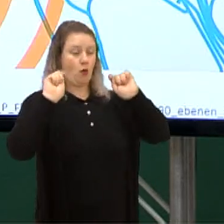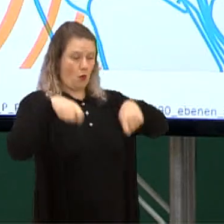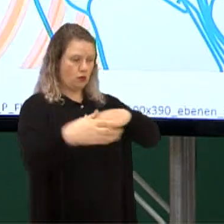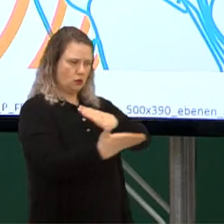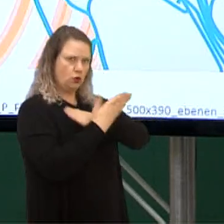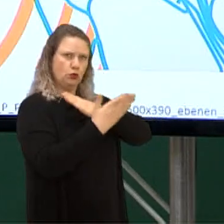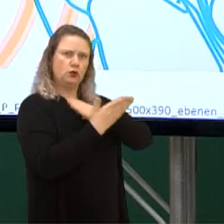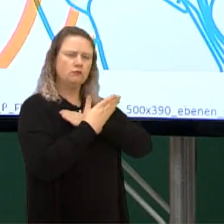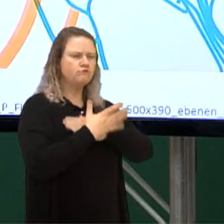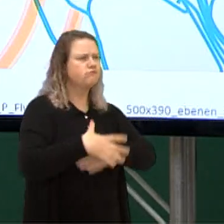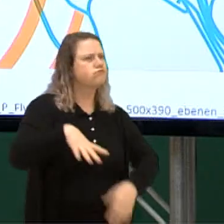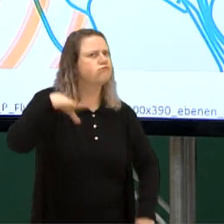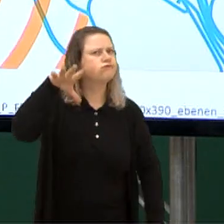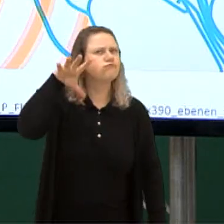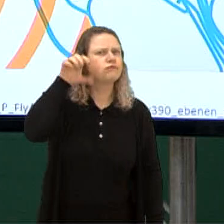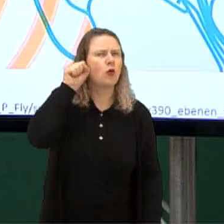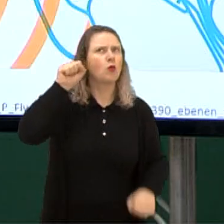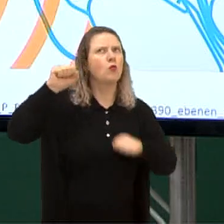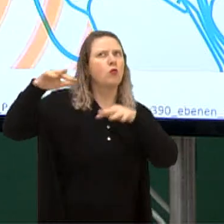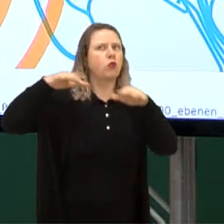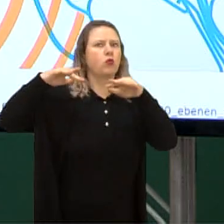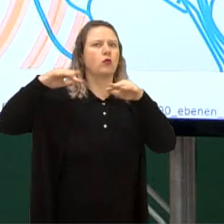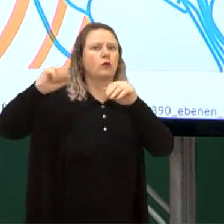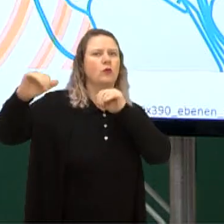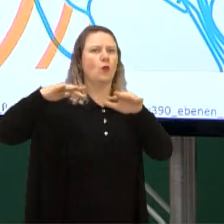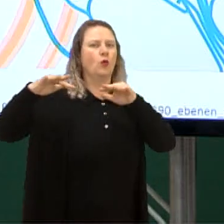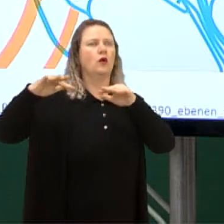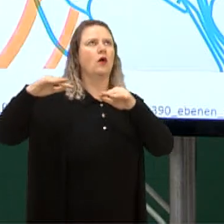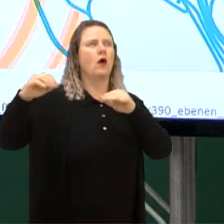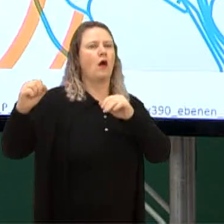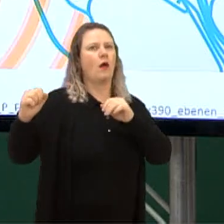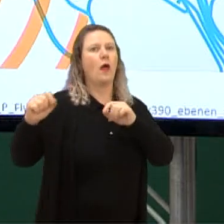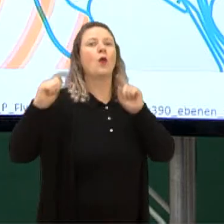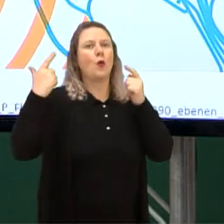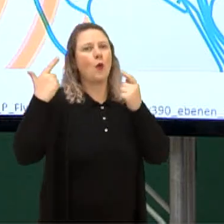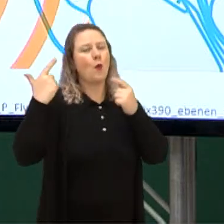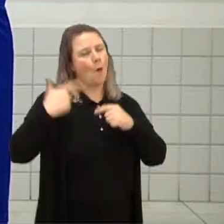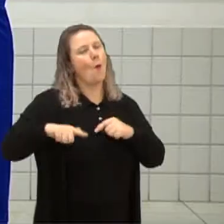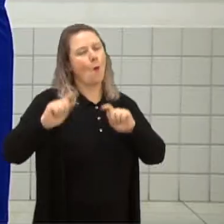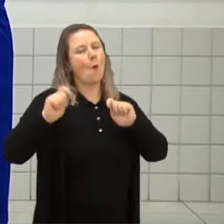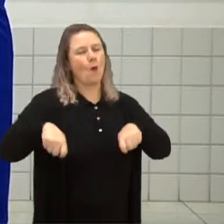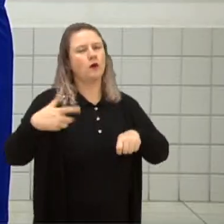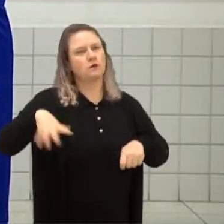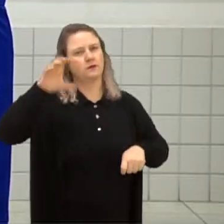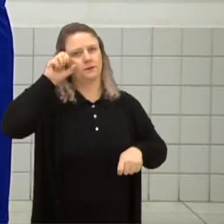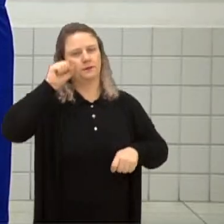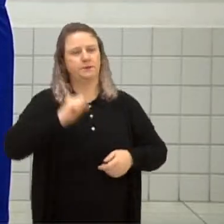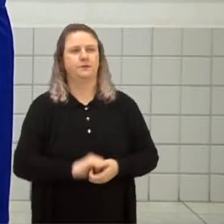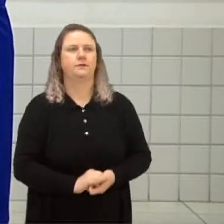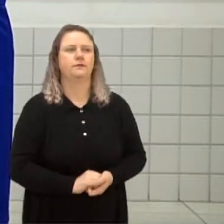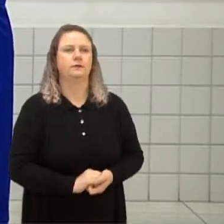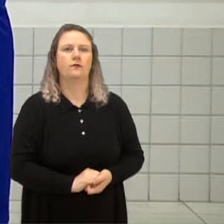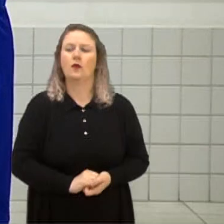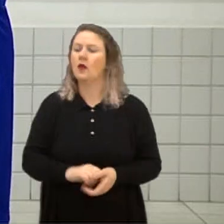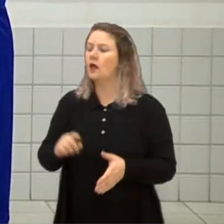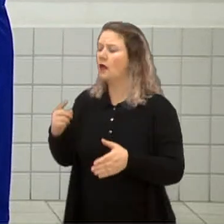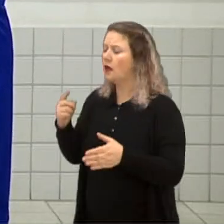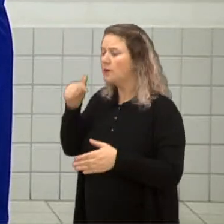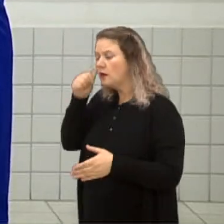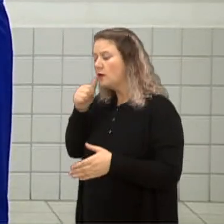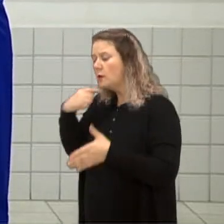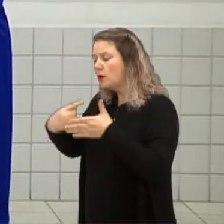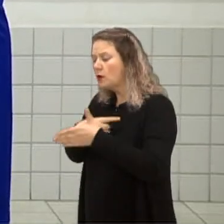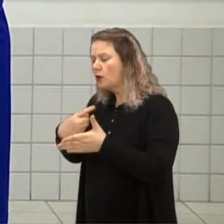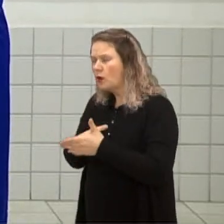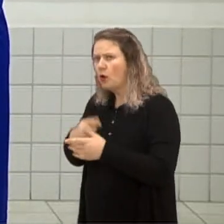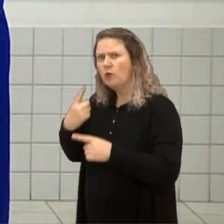nessa captura e nessa vibração para que a transmissão ocorra e chegue até o cérebro. Aproveitando a pergunta, a Marilis de Oliveira perguntou por que quando a gente fica mais velho a